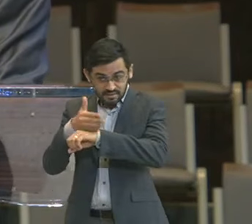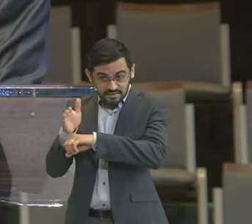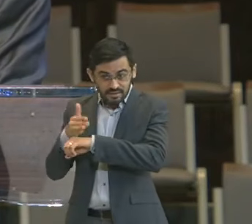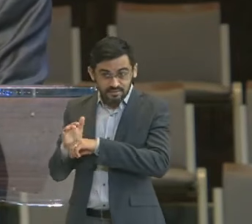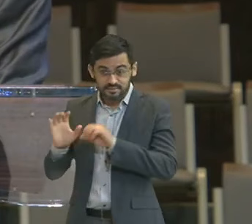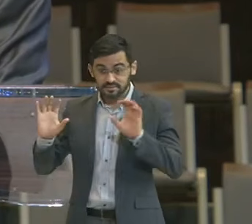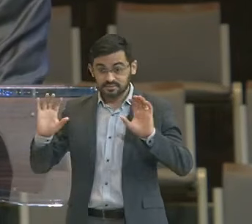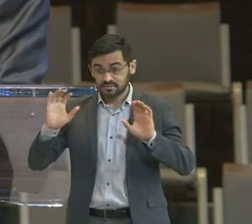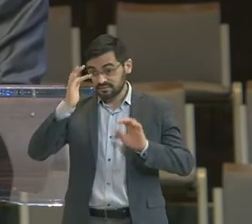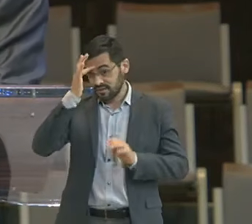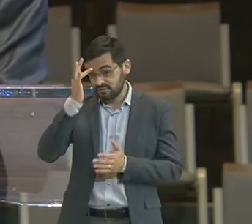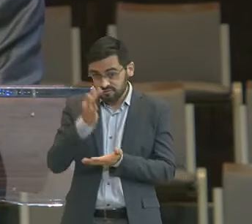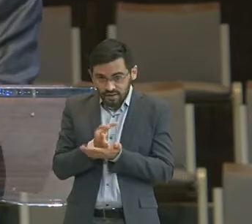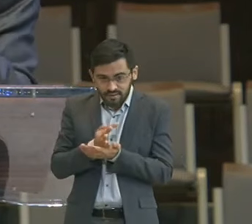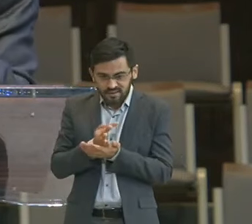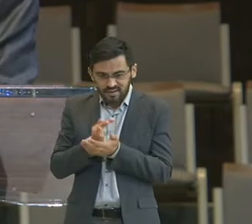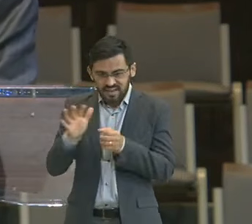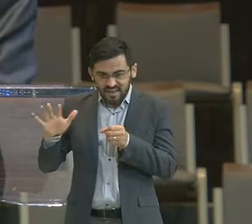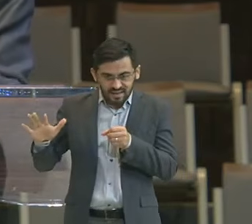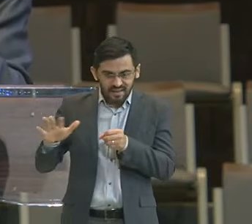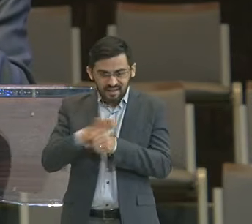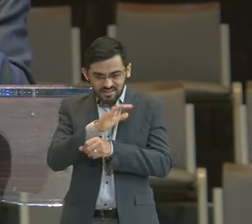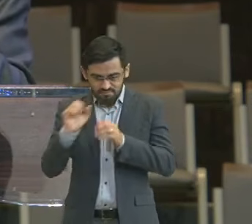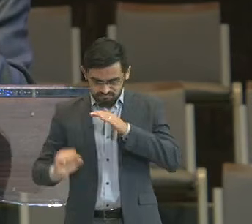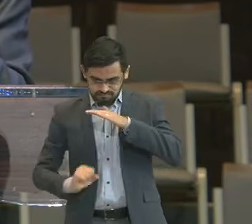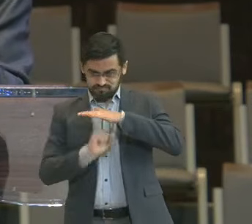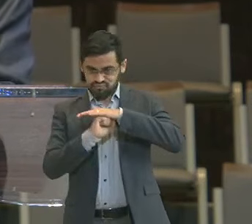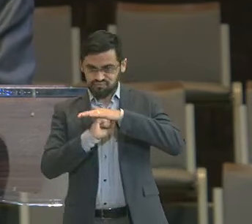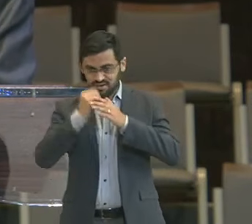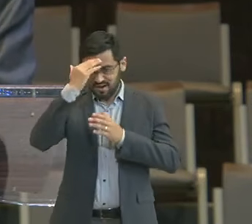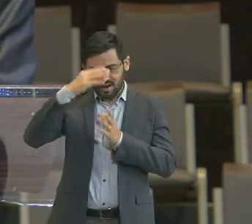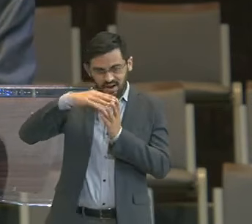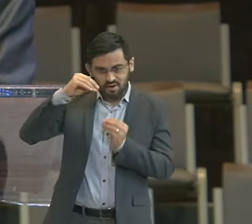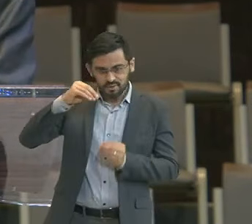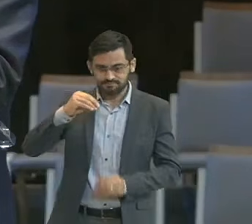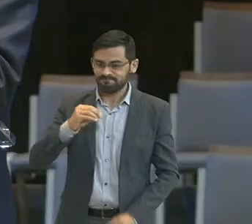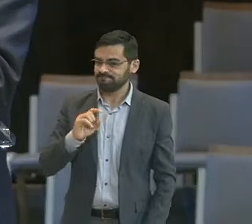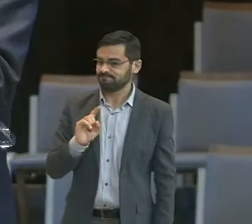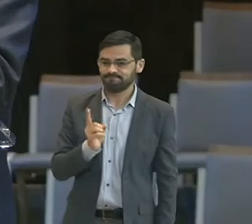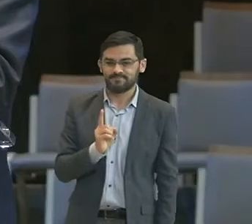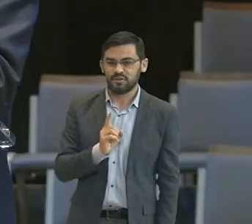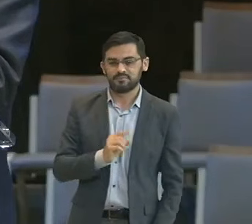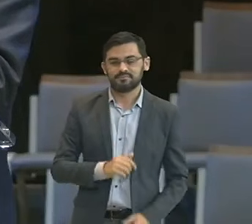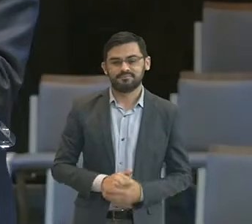rituais da fé não preenchem a alma.